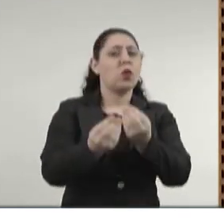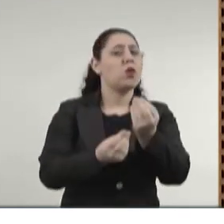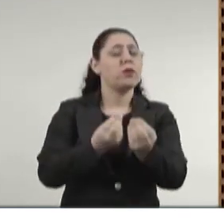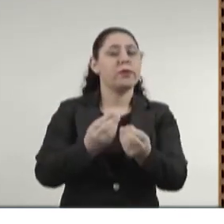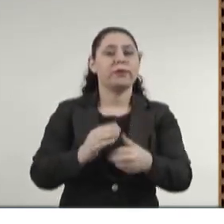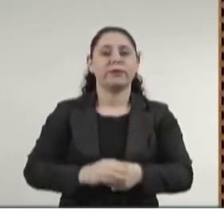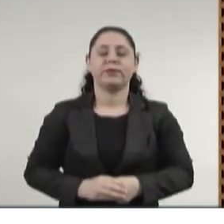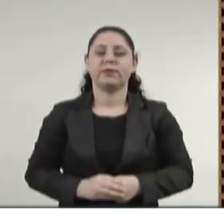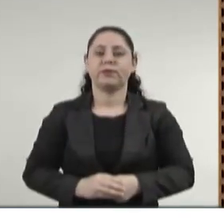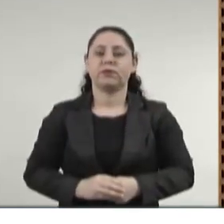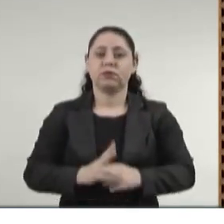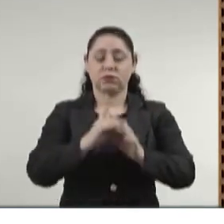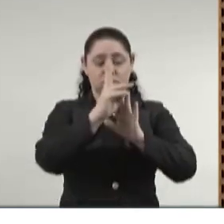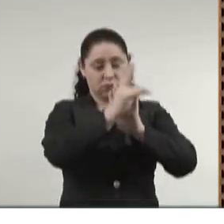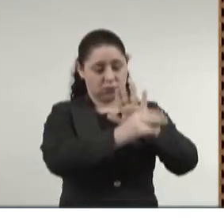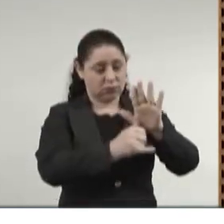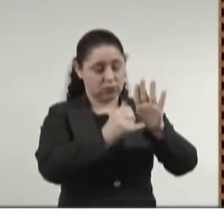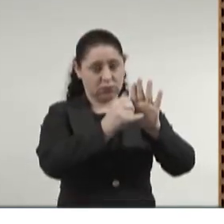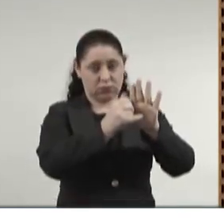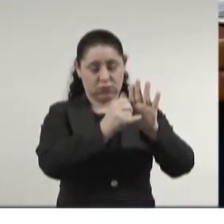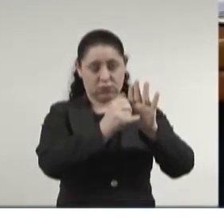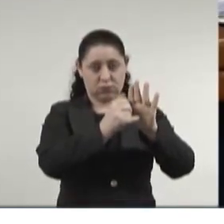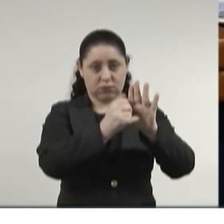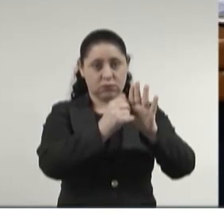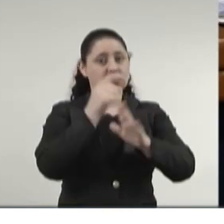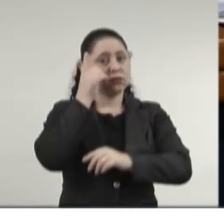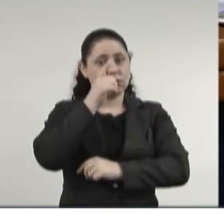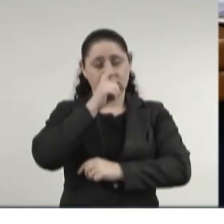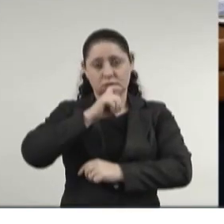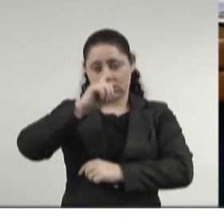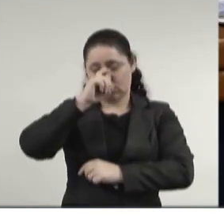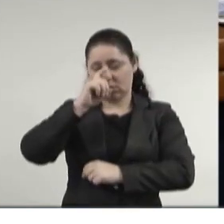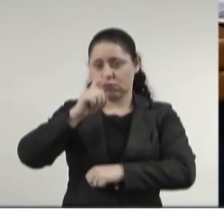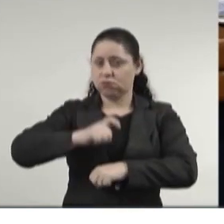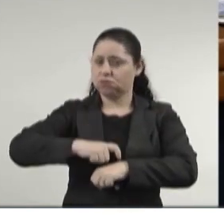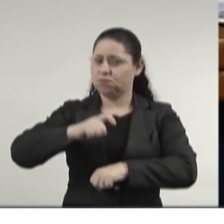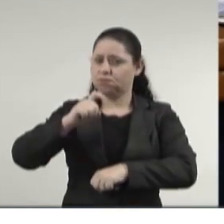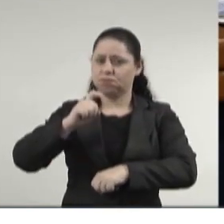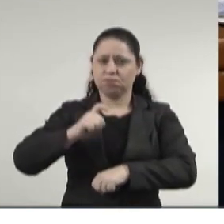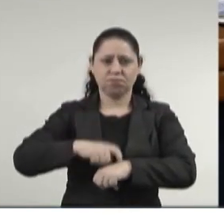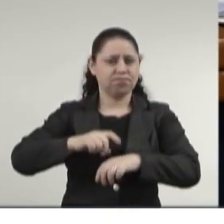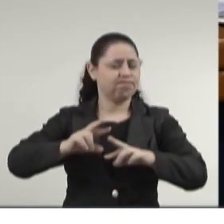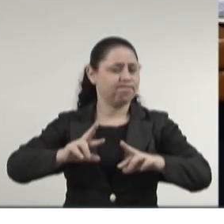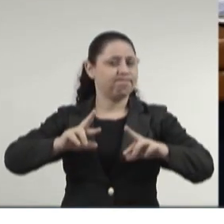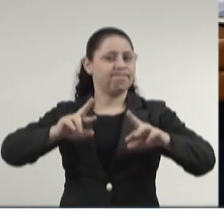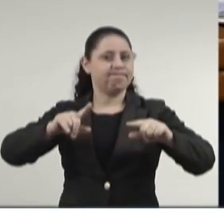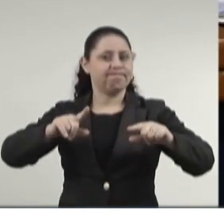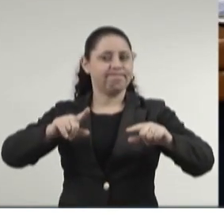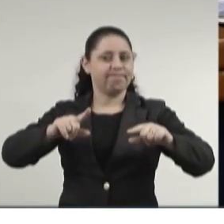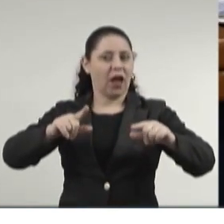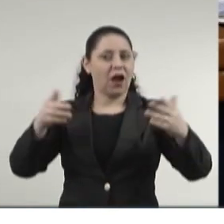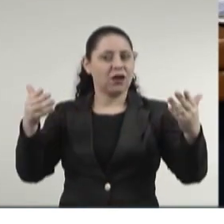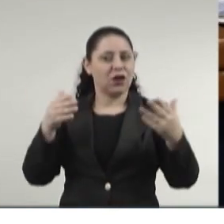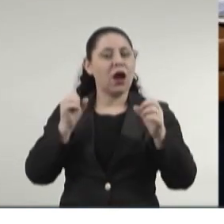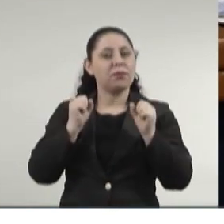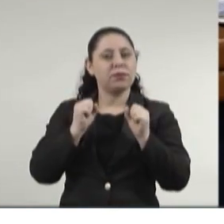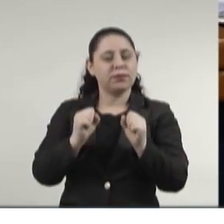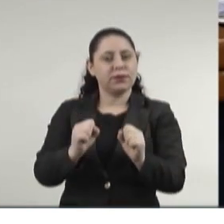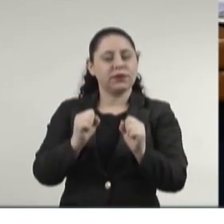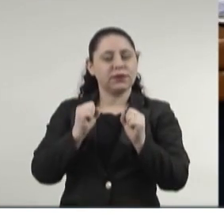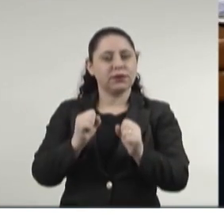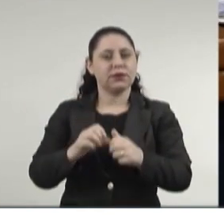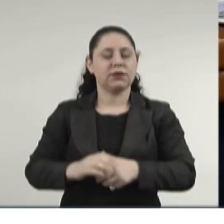Então, esse projeto, deputado Zeca, nós estamos num momento ímpar para poder